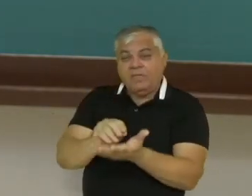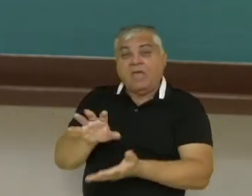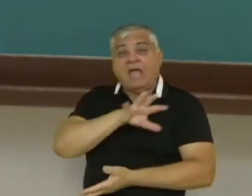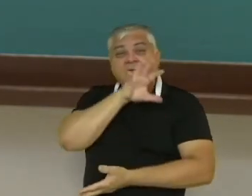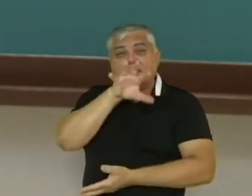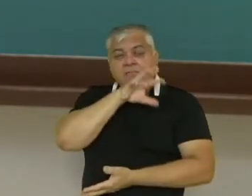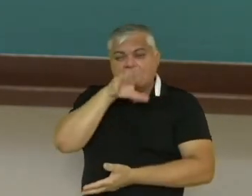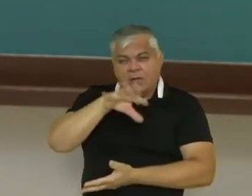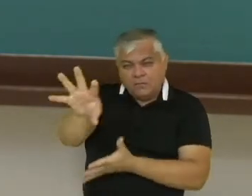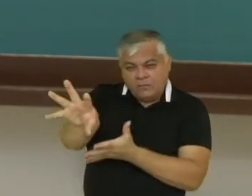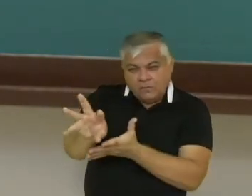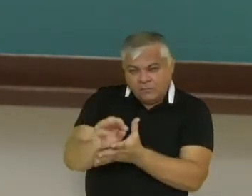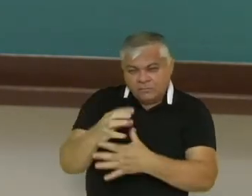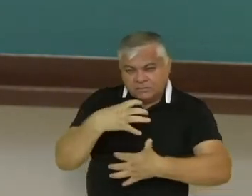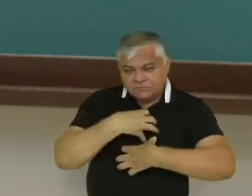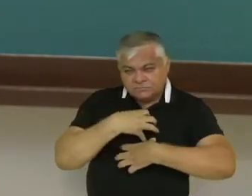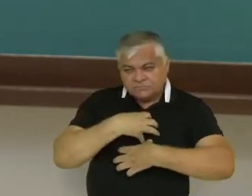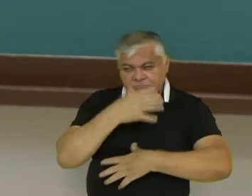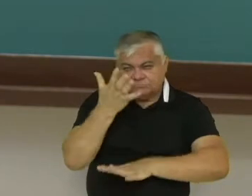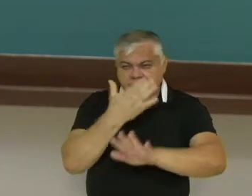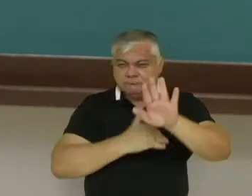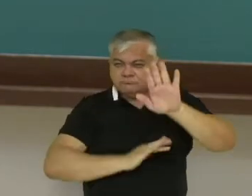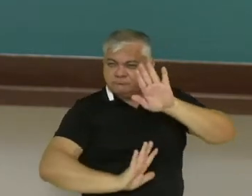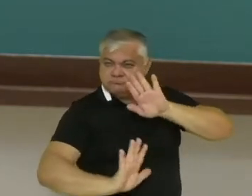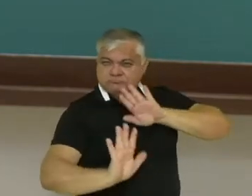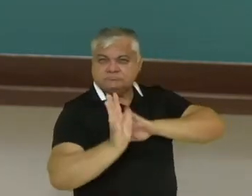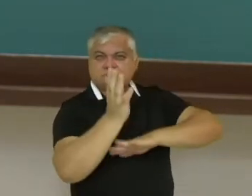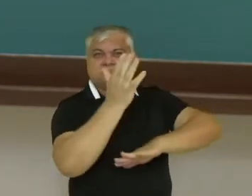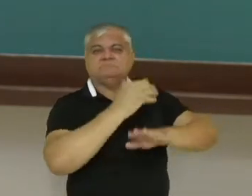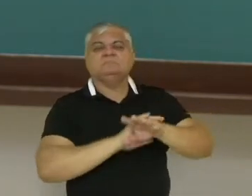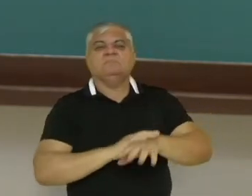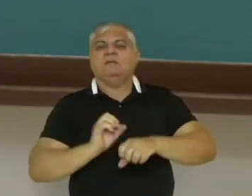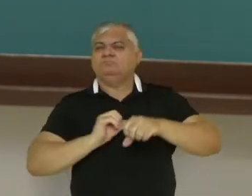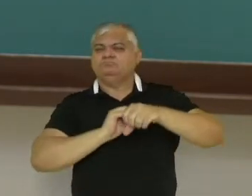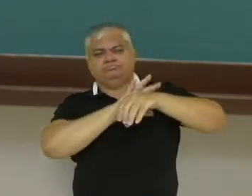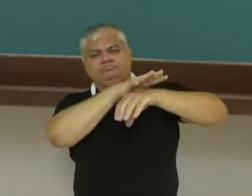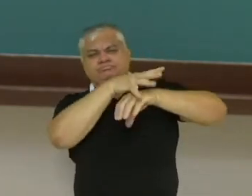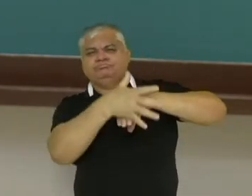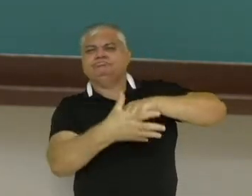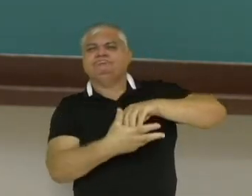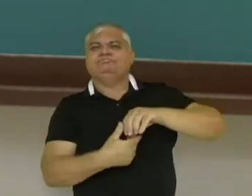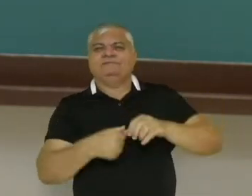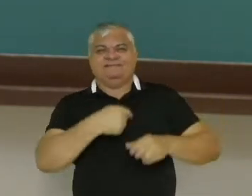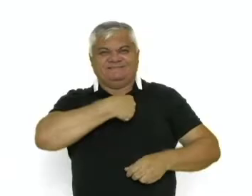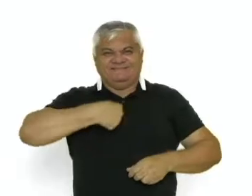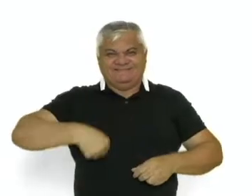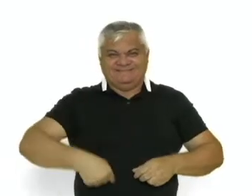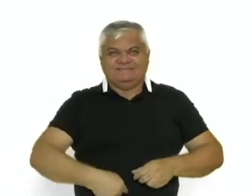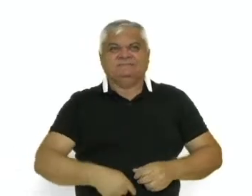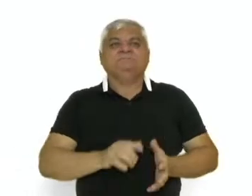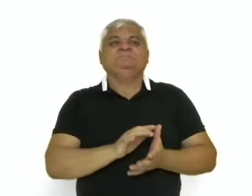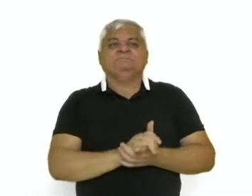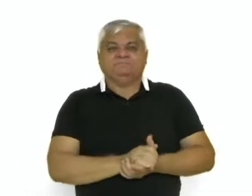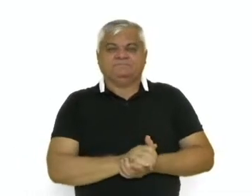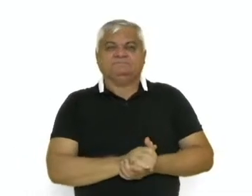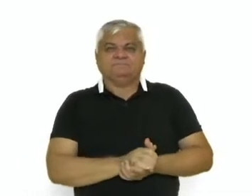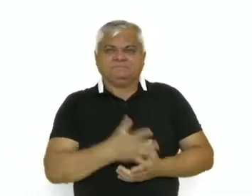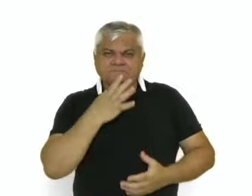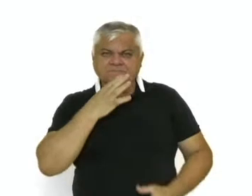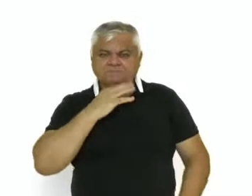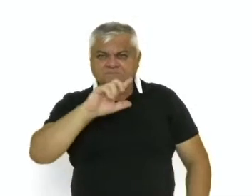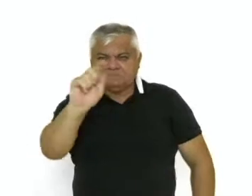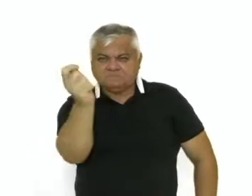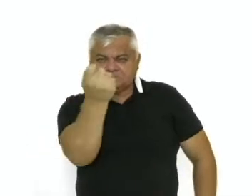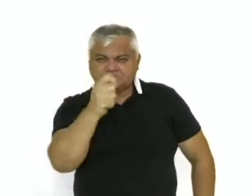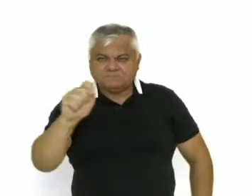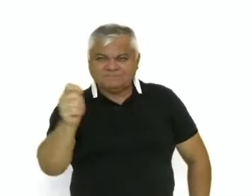surgiu lá na Mongólia e daí se espalhou pela China. Pode citar também os gladiadores. Tem até